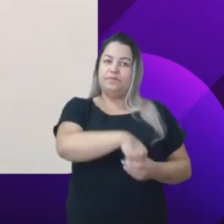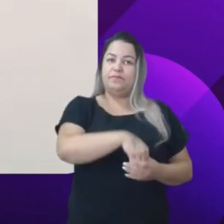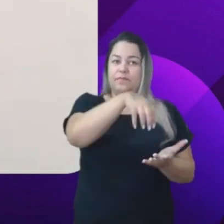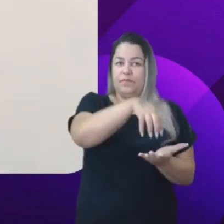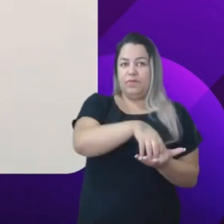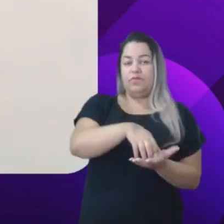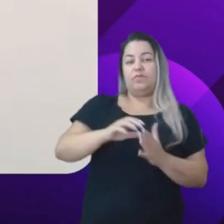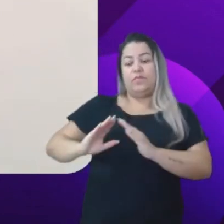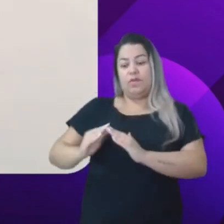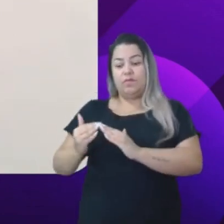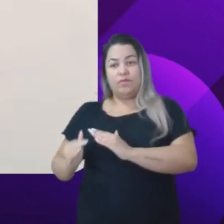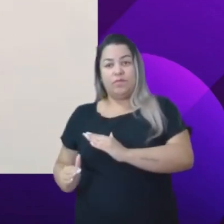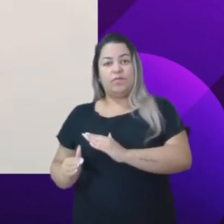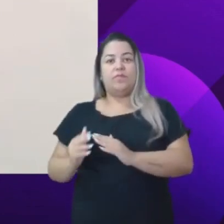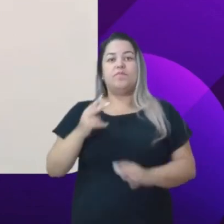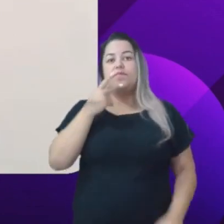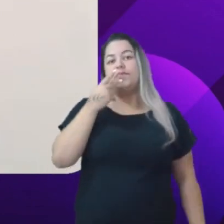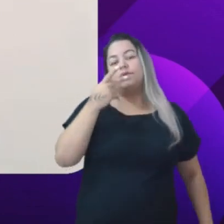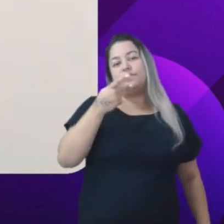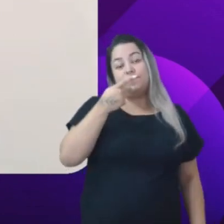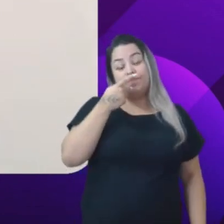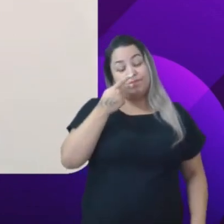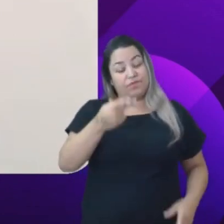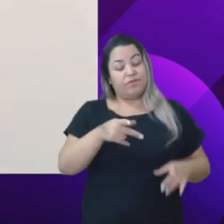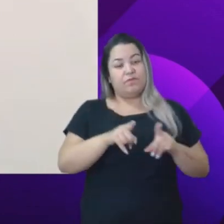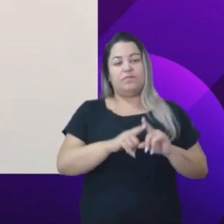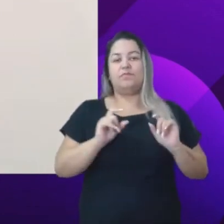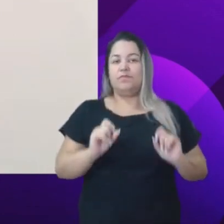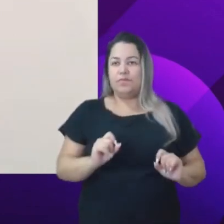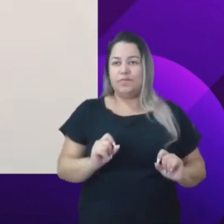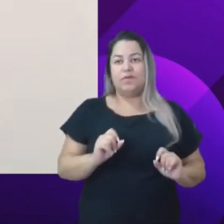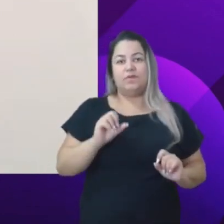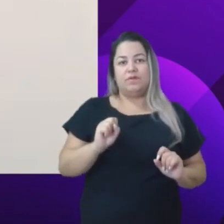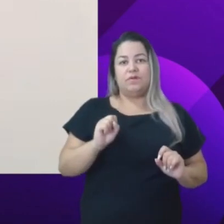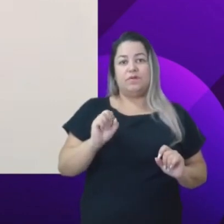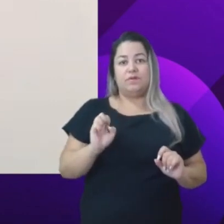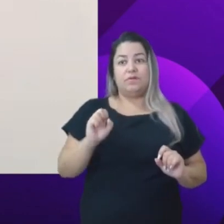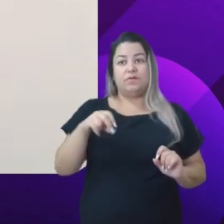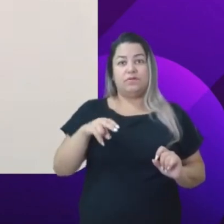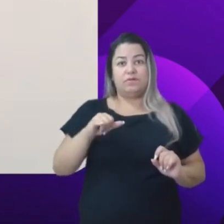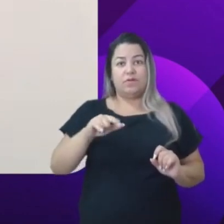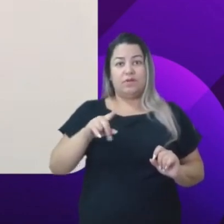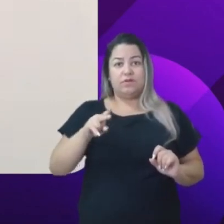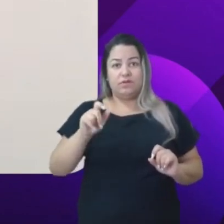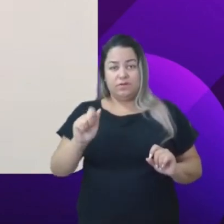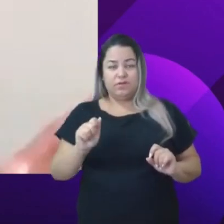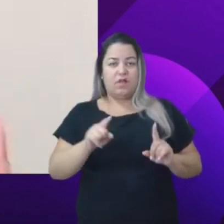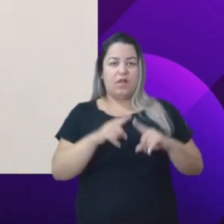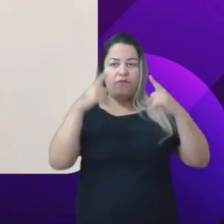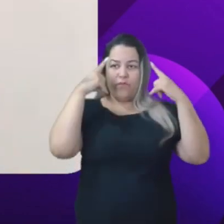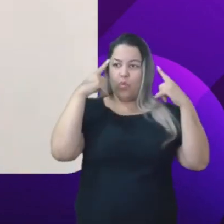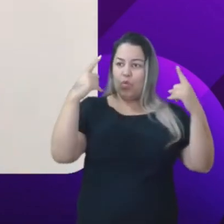de periferias, que é o meu lugar de fala, né, elas sensacionalizam, né, a violência, trazem para